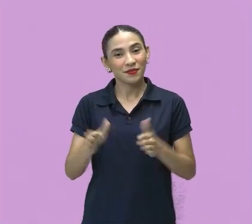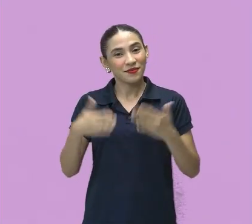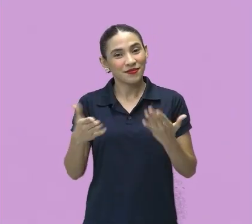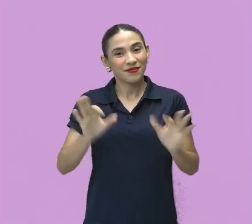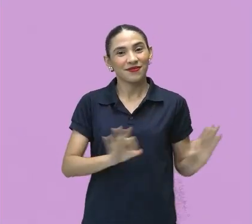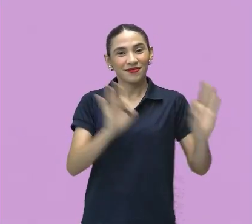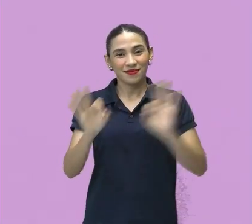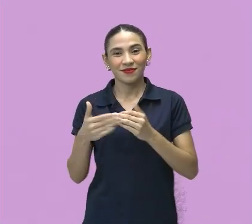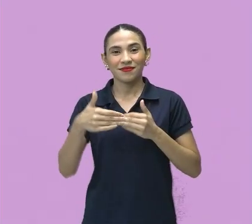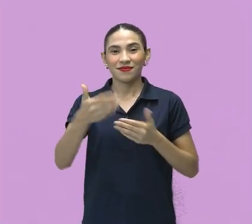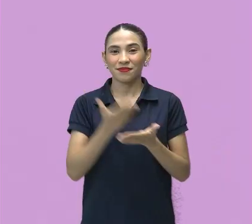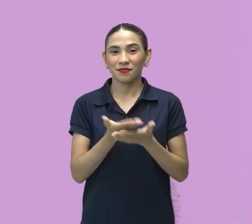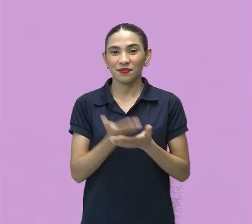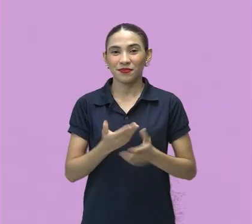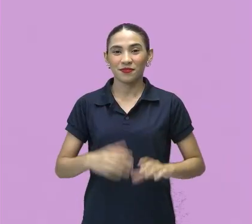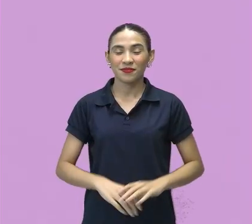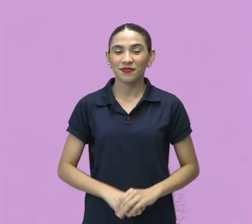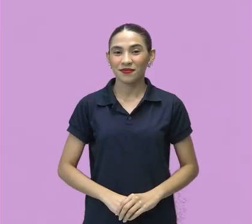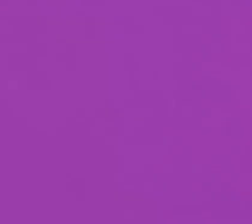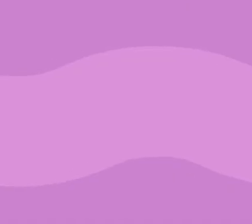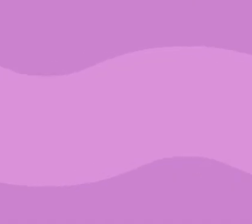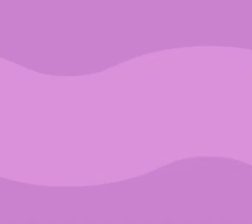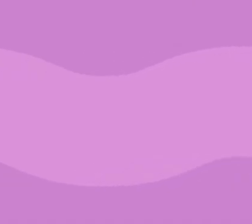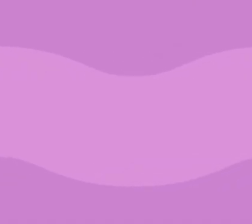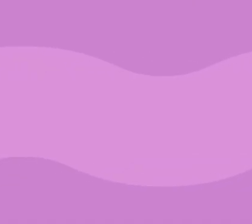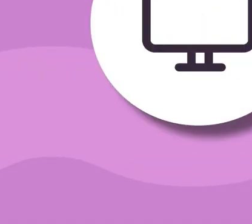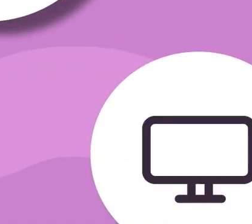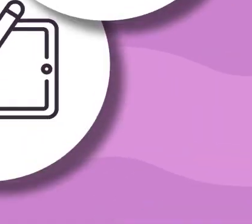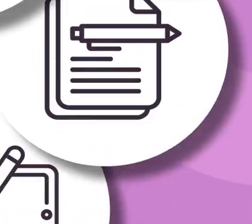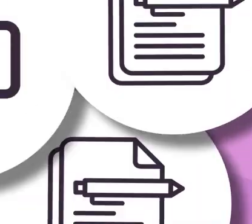mais demora, vamos à nossa aula.